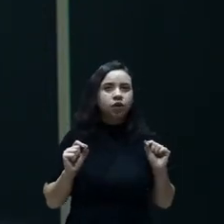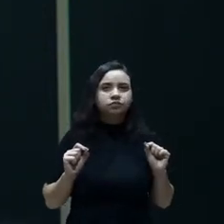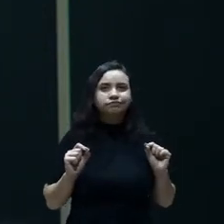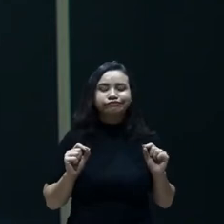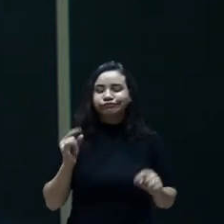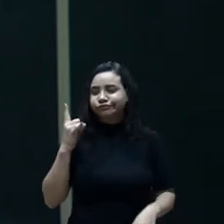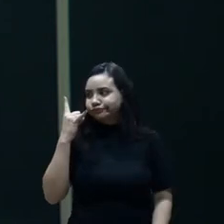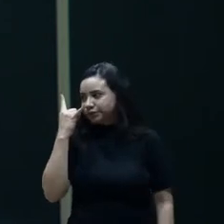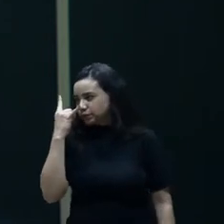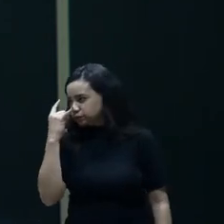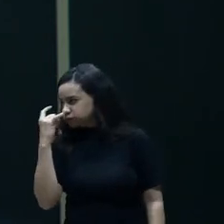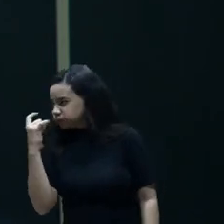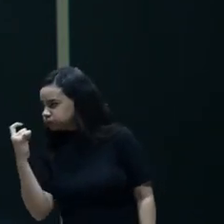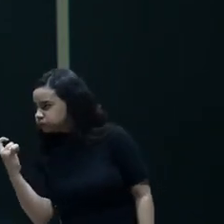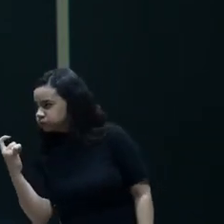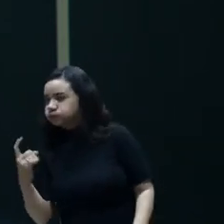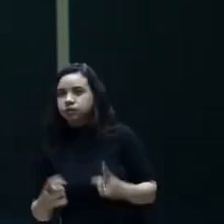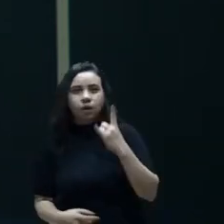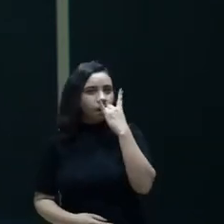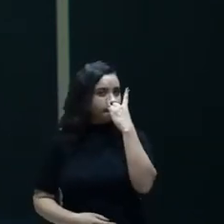prazeres desse mundo.